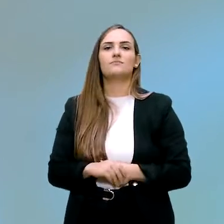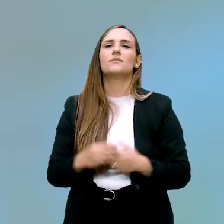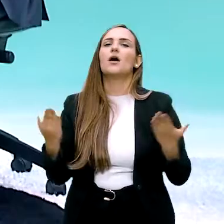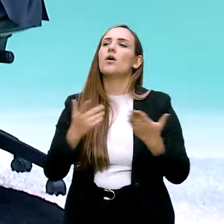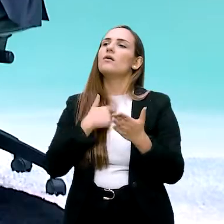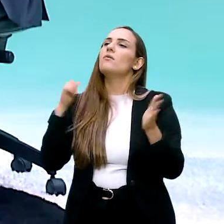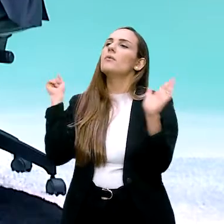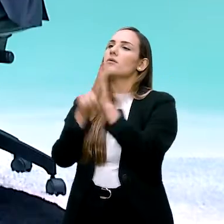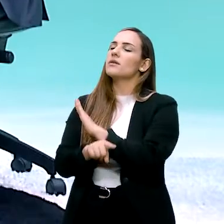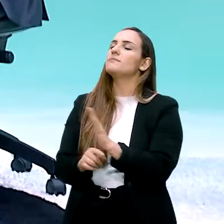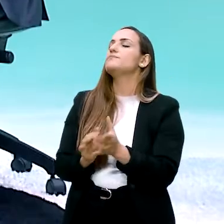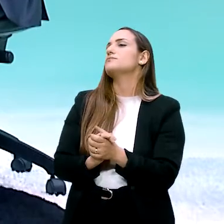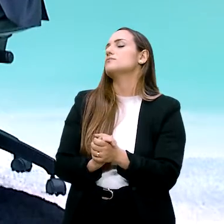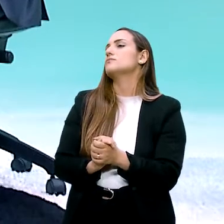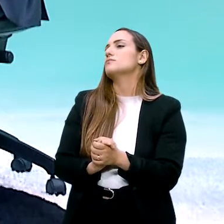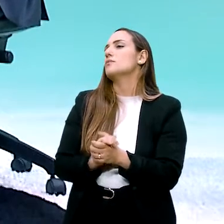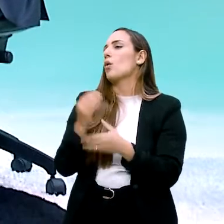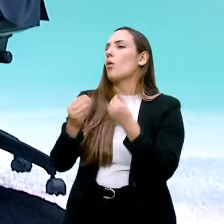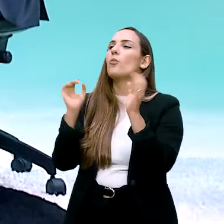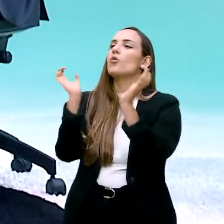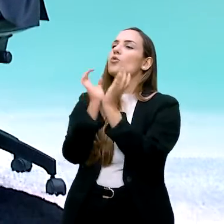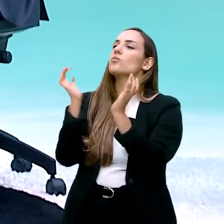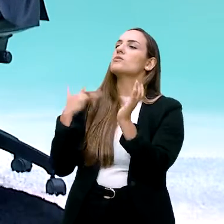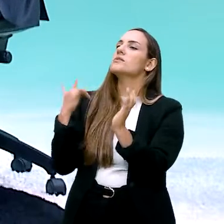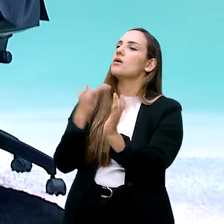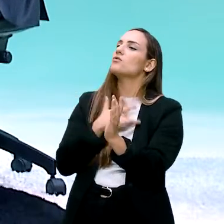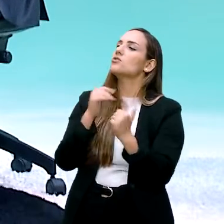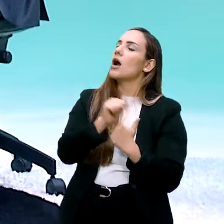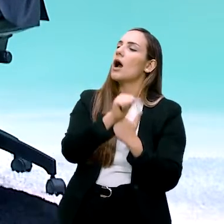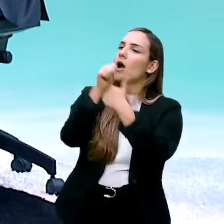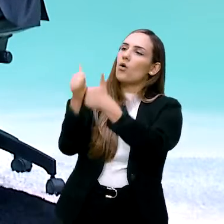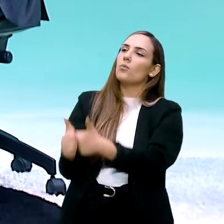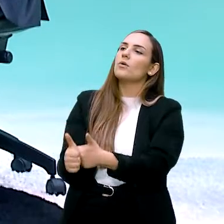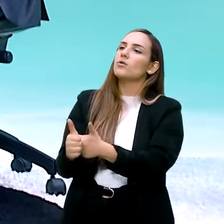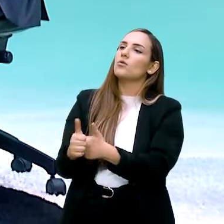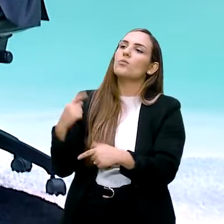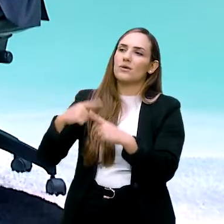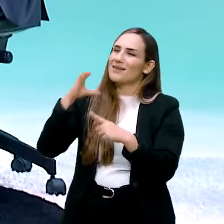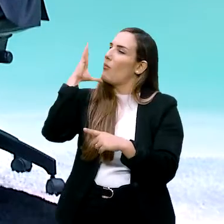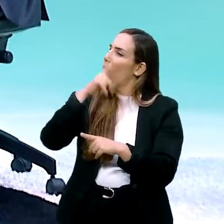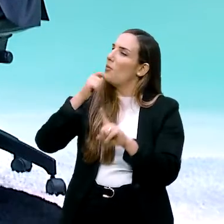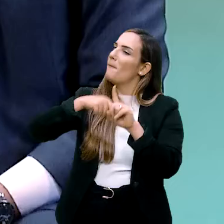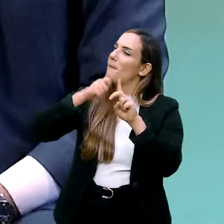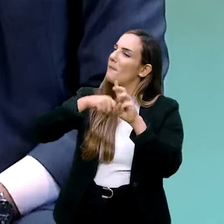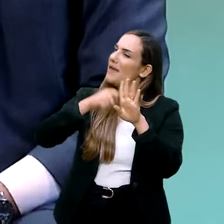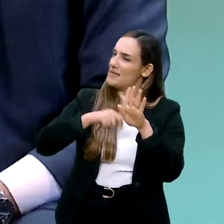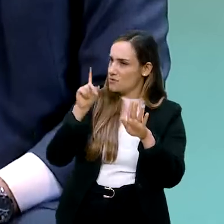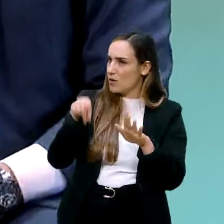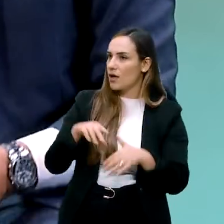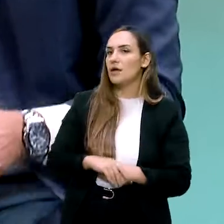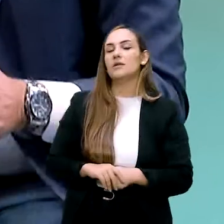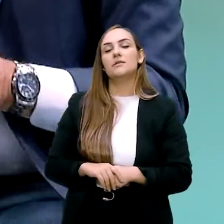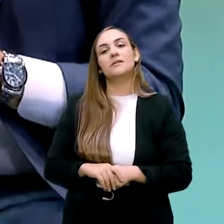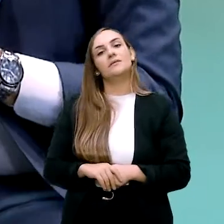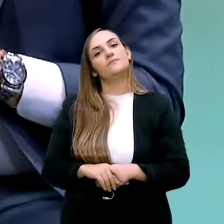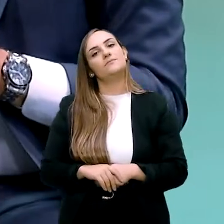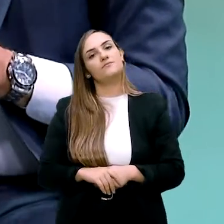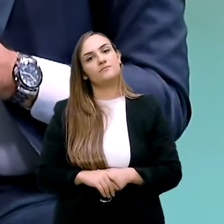eu vou perguntar agora. Como que a comissão acompanhou esse julgamento que você falou que demorou meses? Sim,